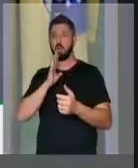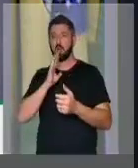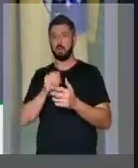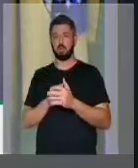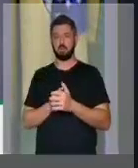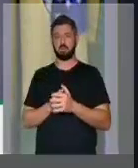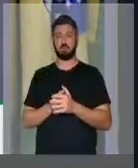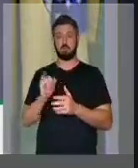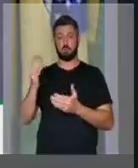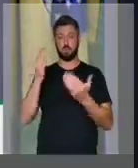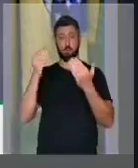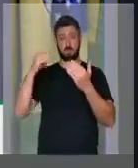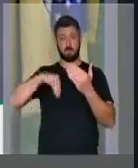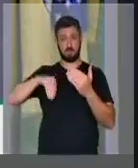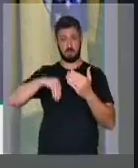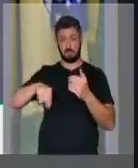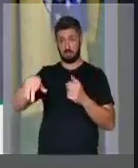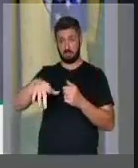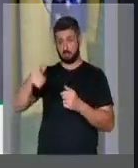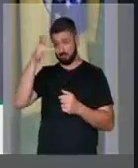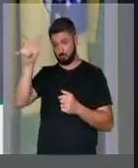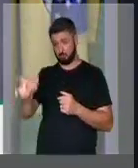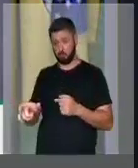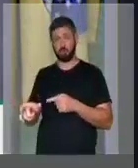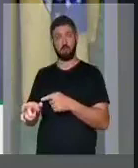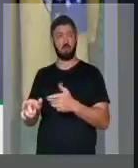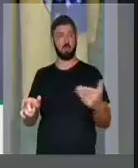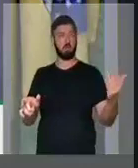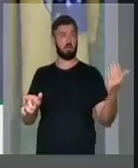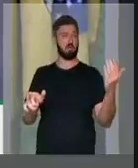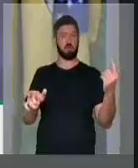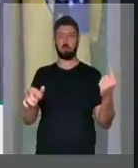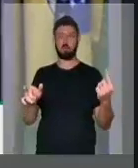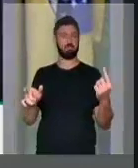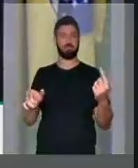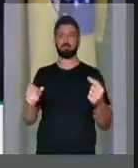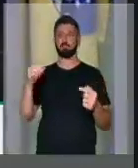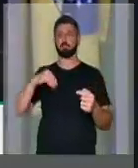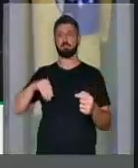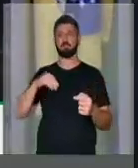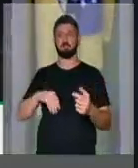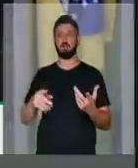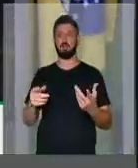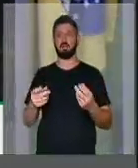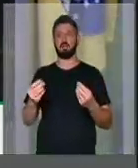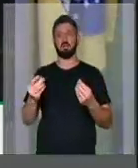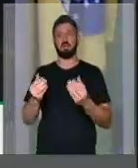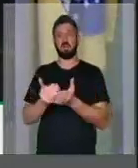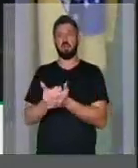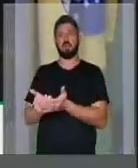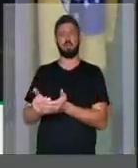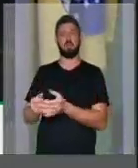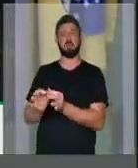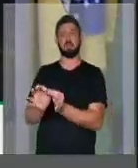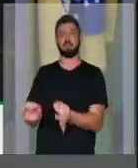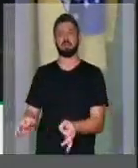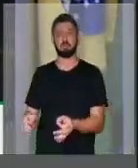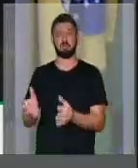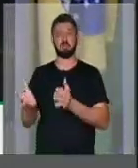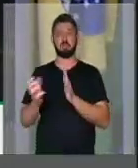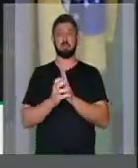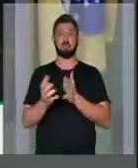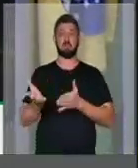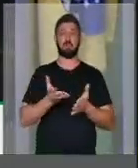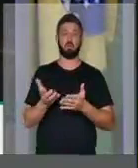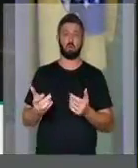comparar o seu salário de geral de divisão, senhor presidente, é praticamente o salário de início de carreira de servidores